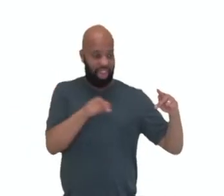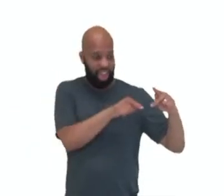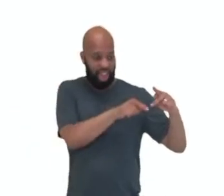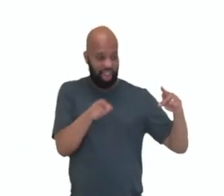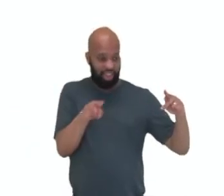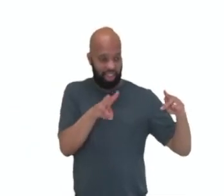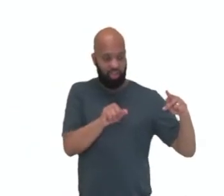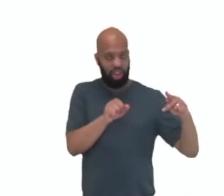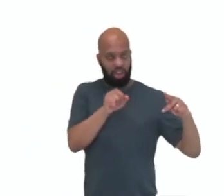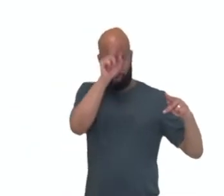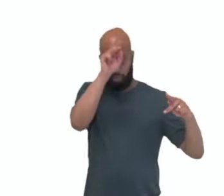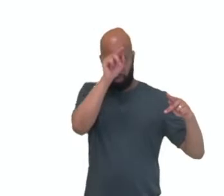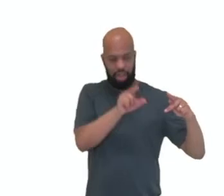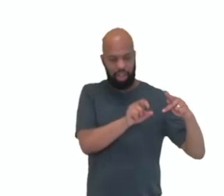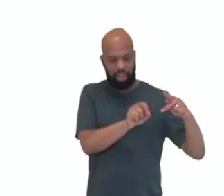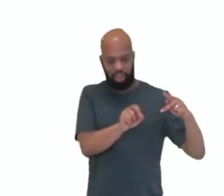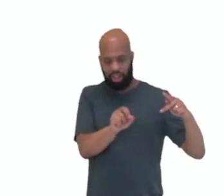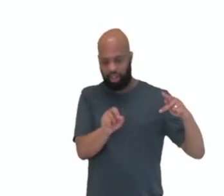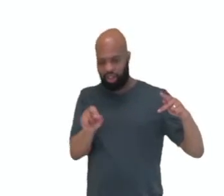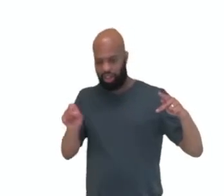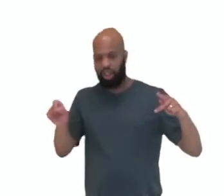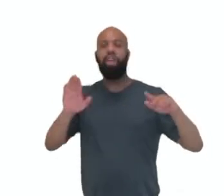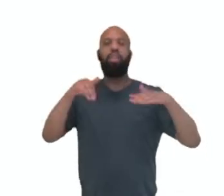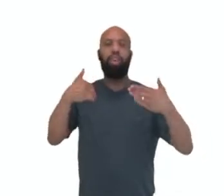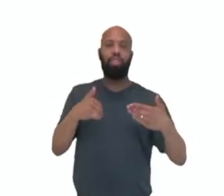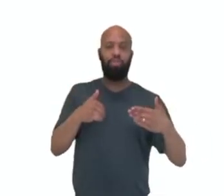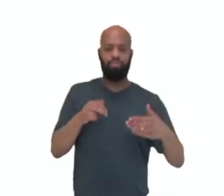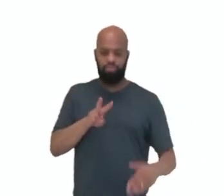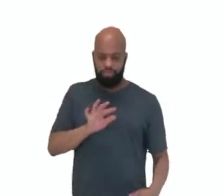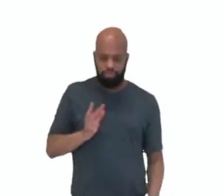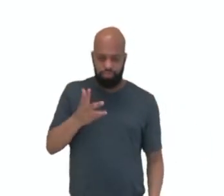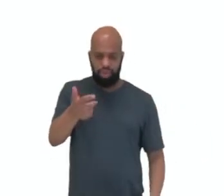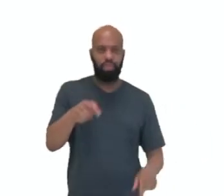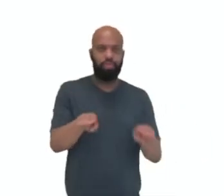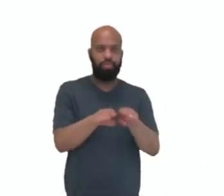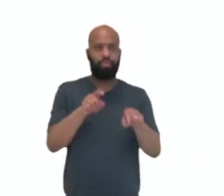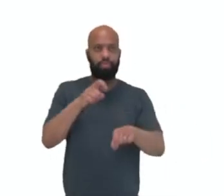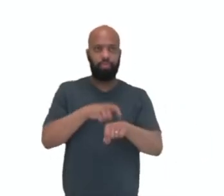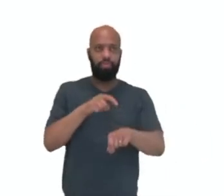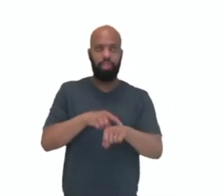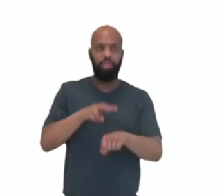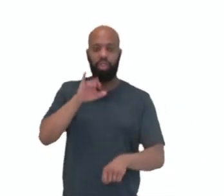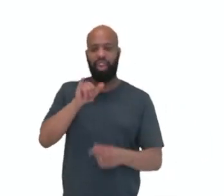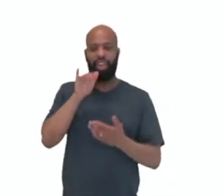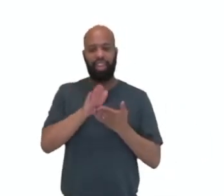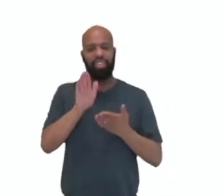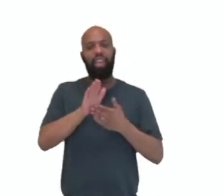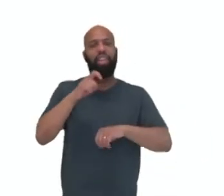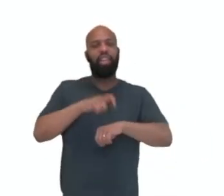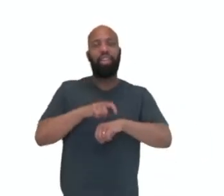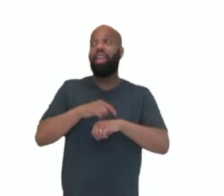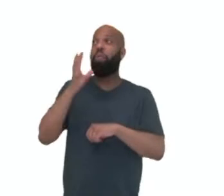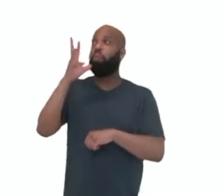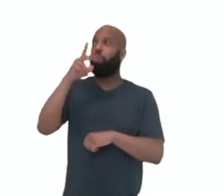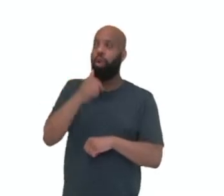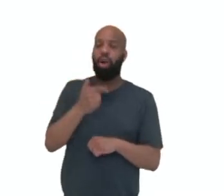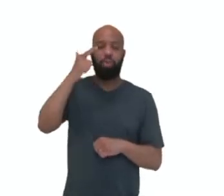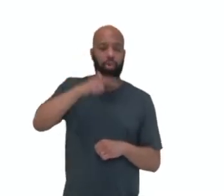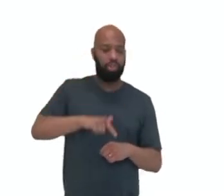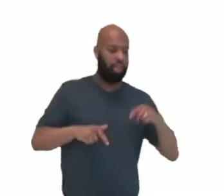Q. A velocidade da formiga e o tempo correspondente que ela gasta nesse